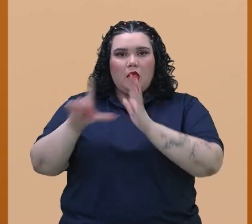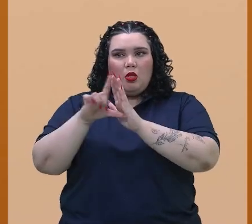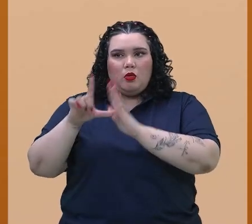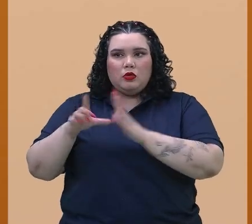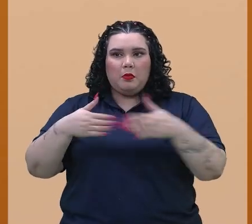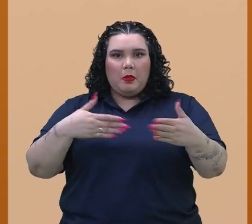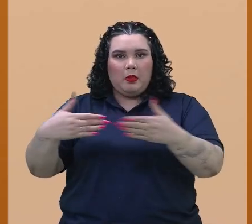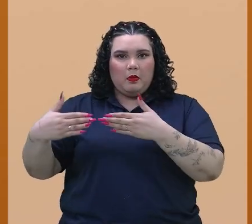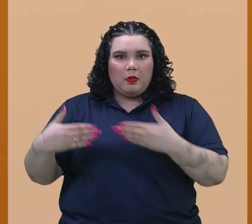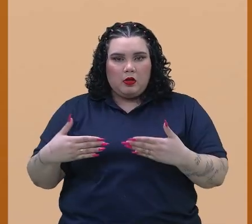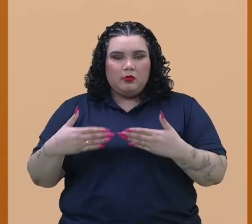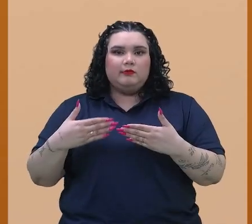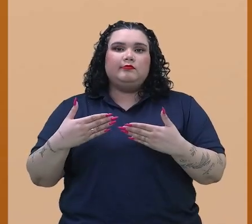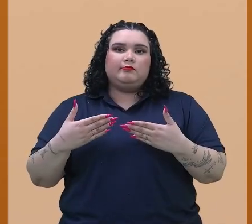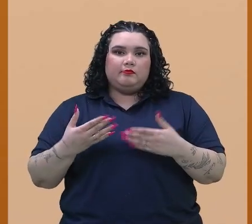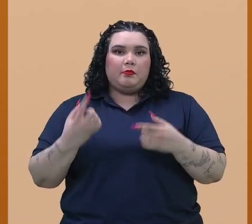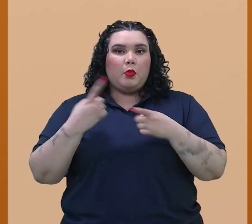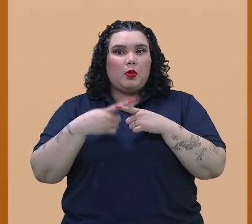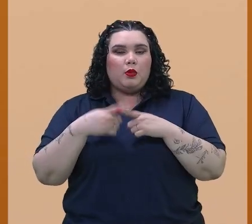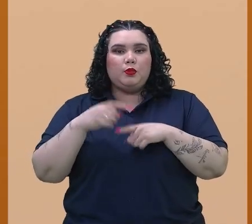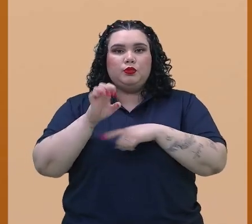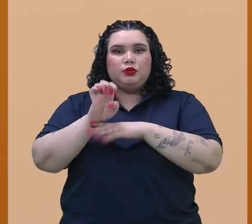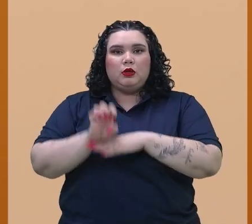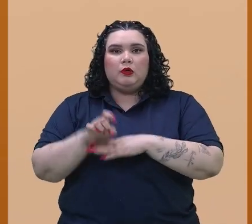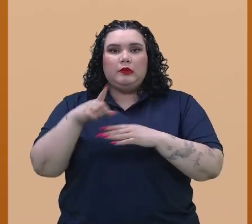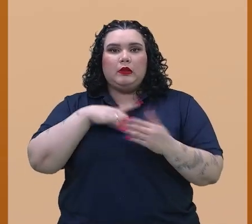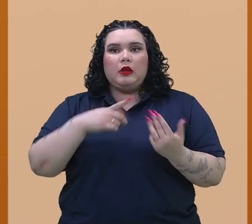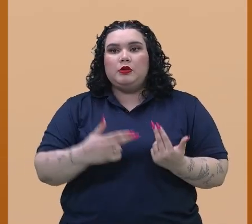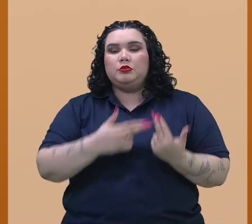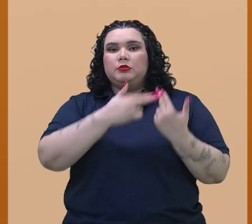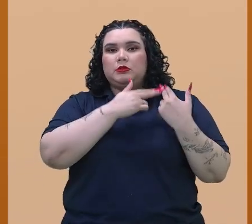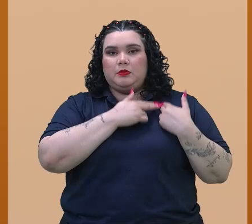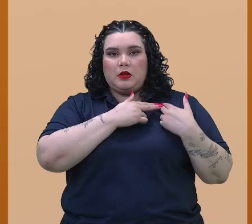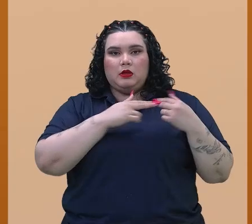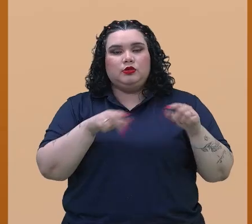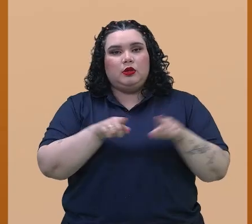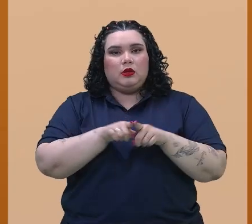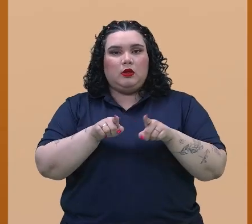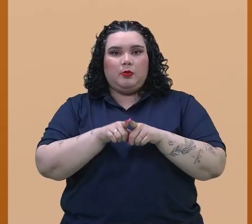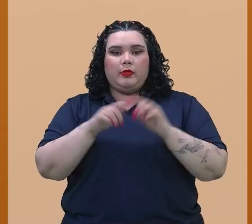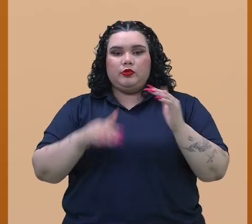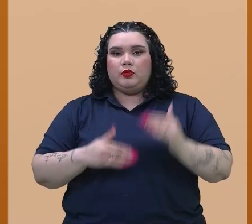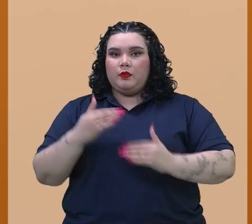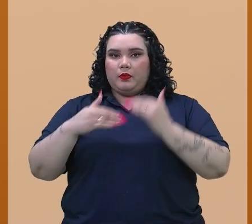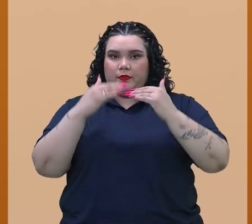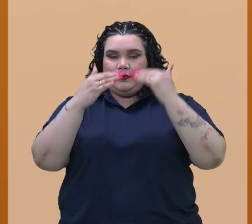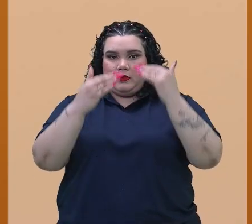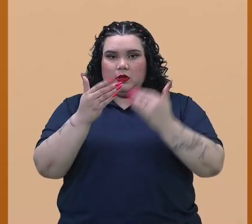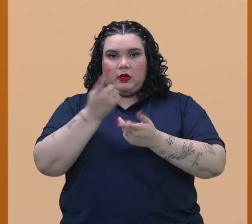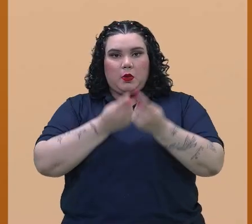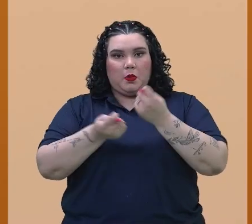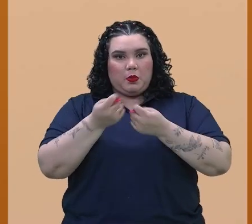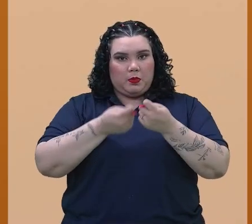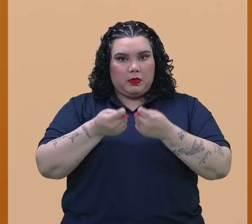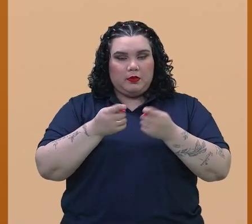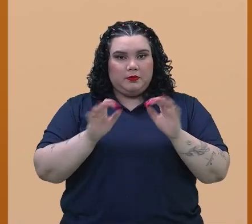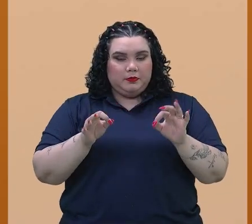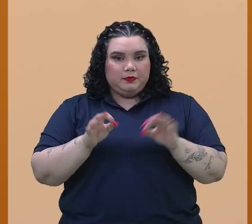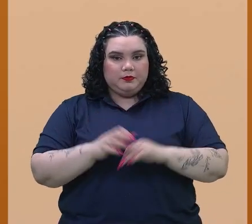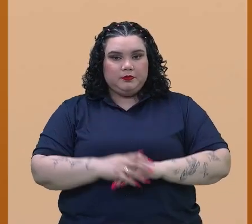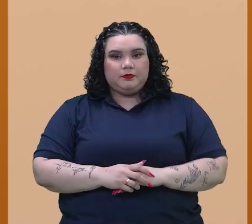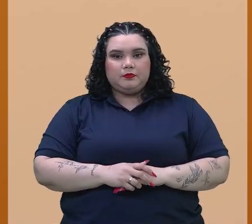pregado justamente para que o Estado controlasse esse setor e, de certa forma, o desenvolvesse economicamente, tá,